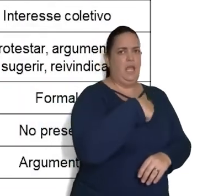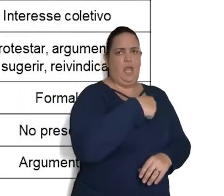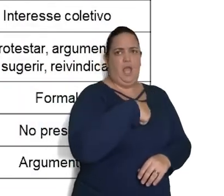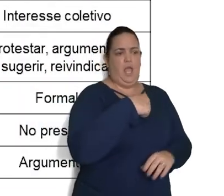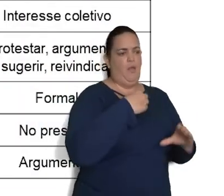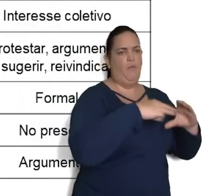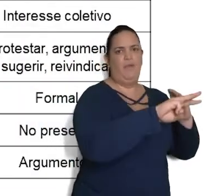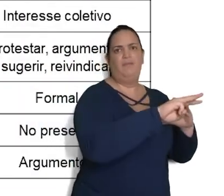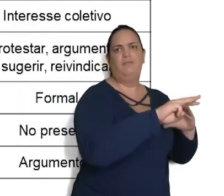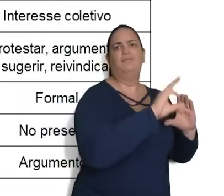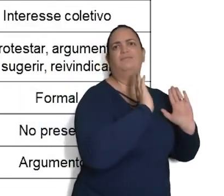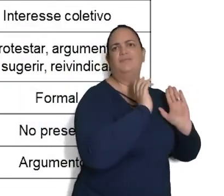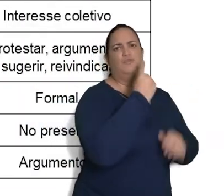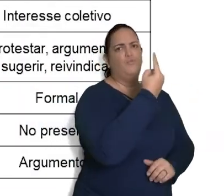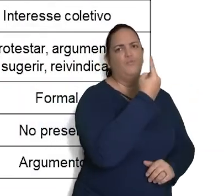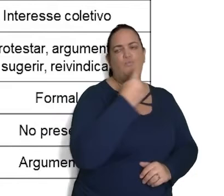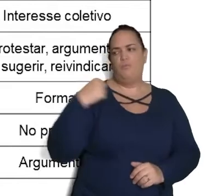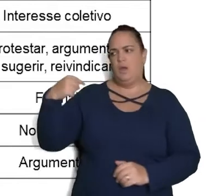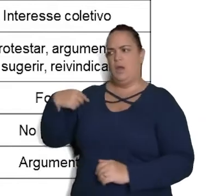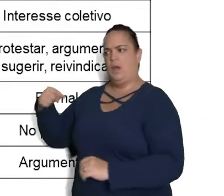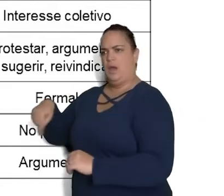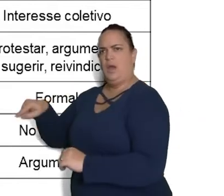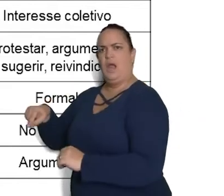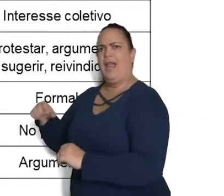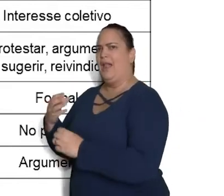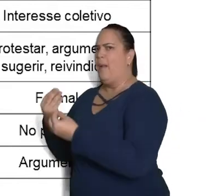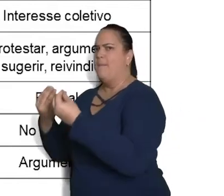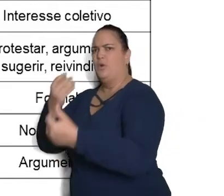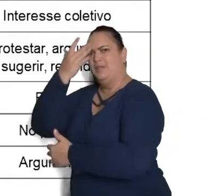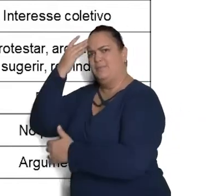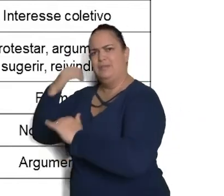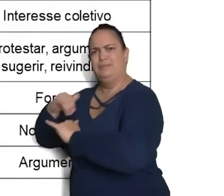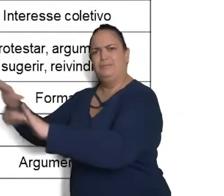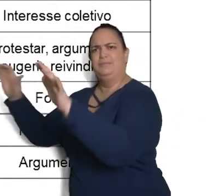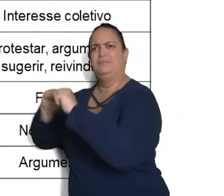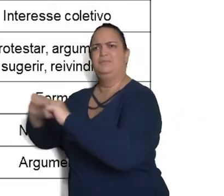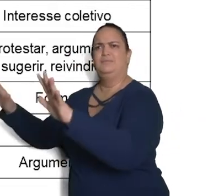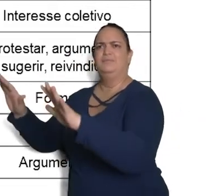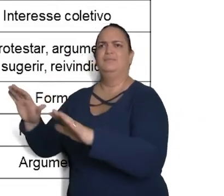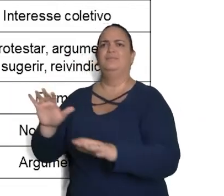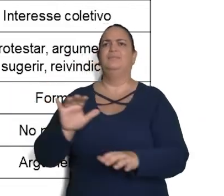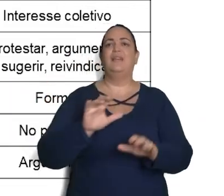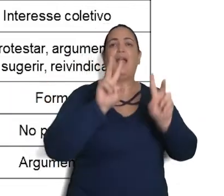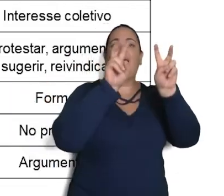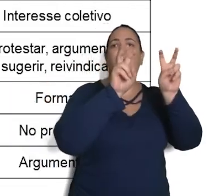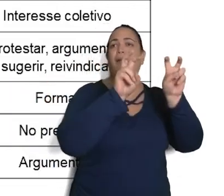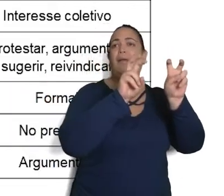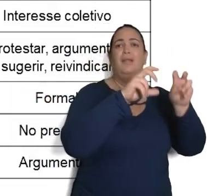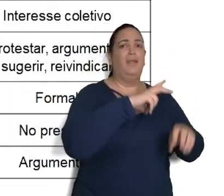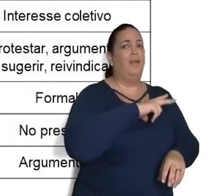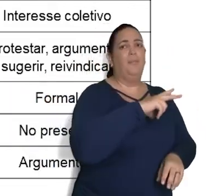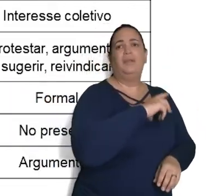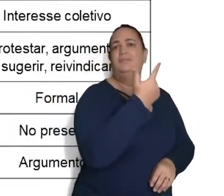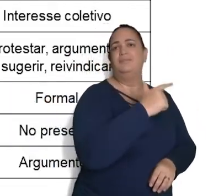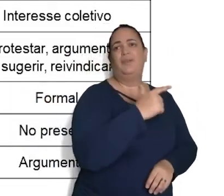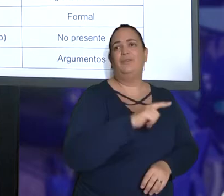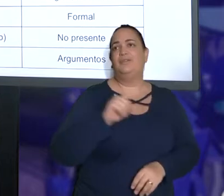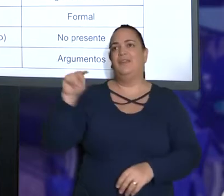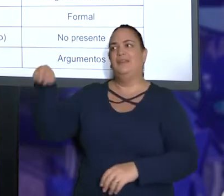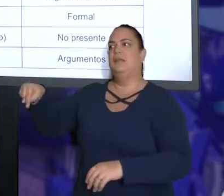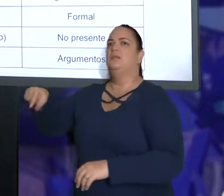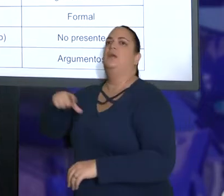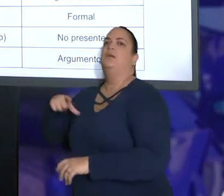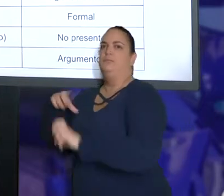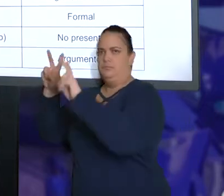é para quem eu enviei, tá? A carta aberta tem vários. O título, carta pessoal não tem título. Já a carta aberta sim